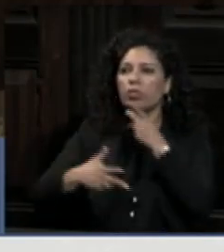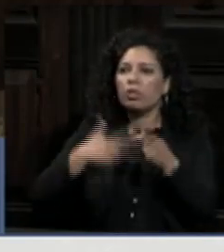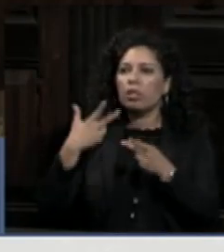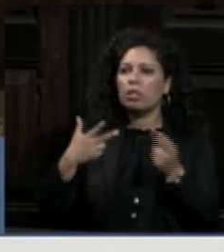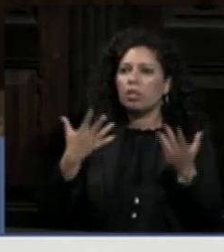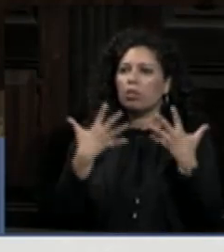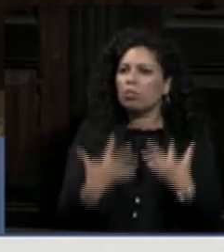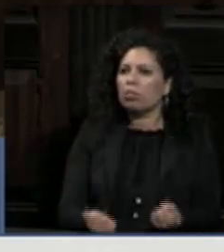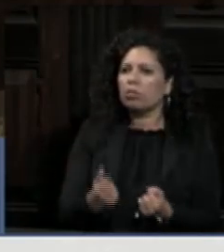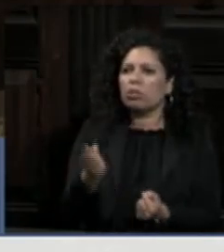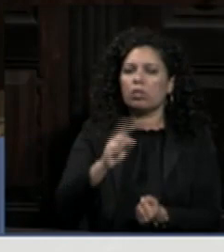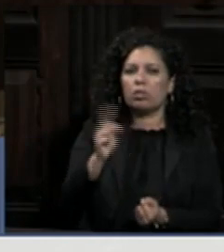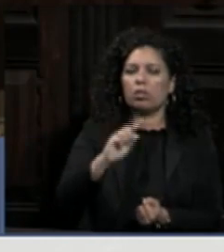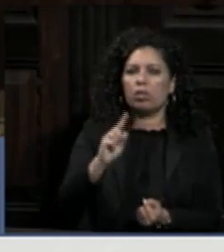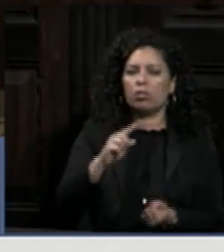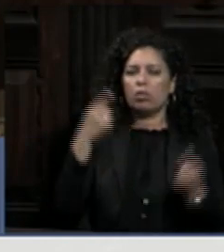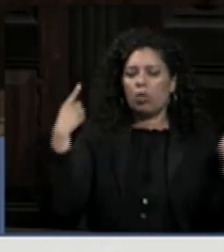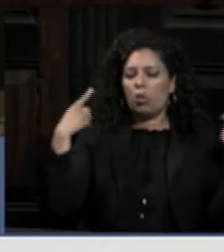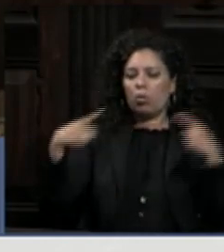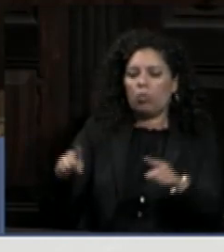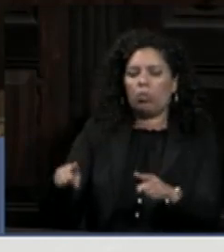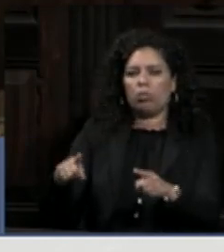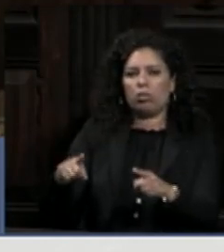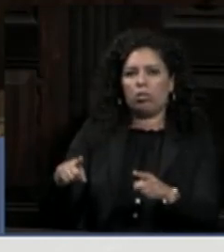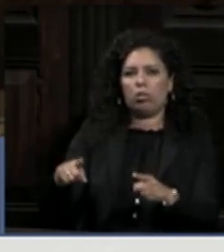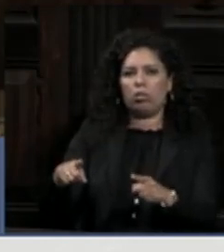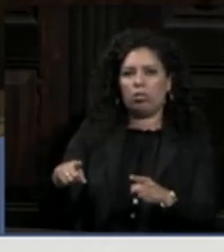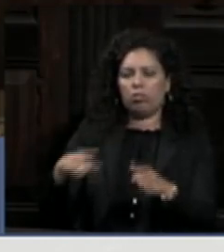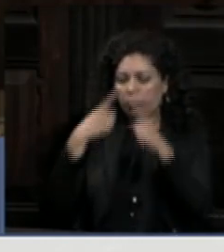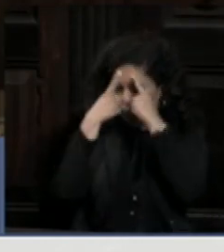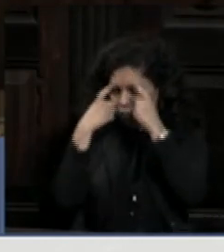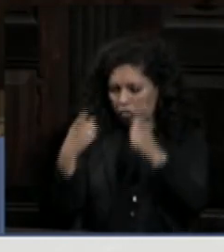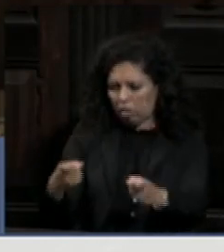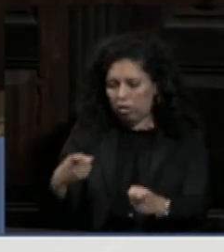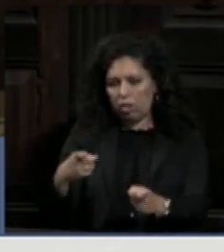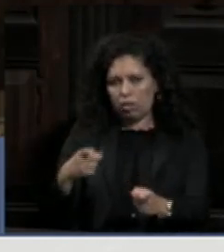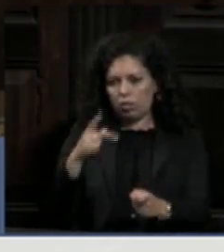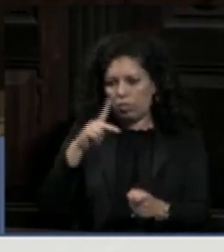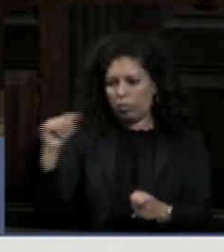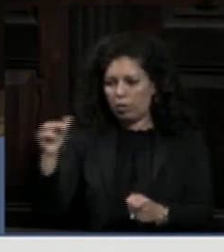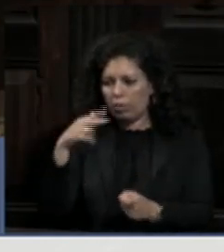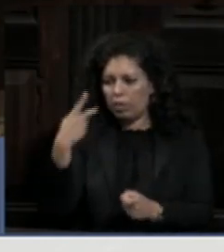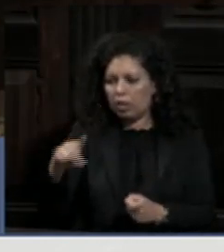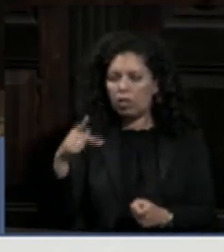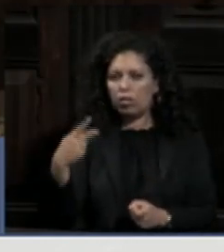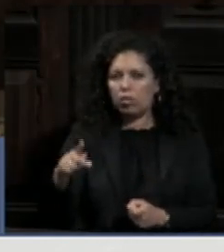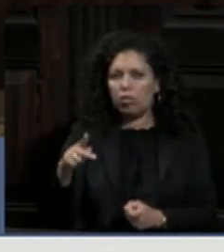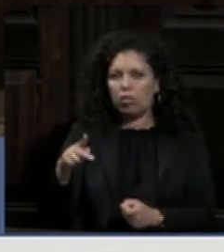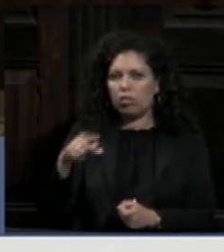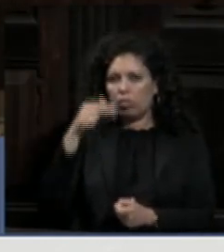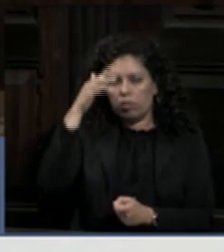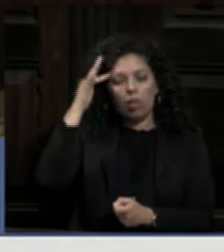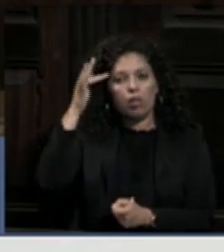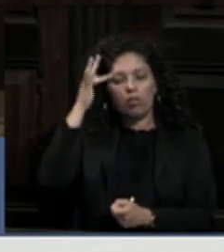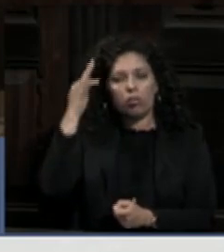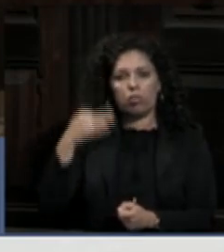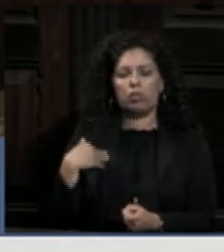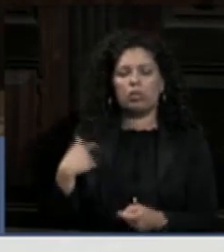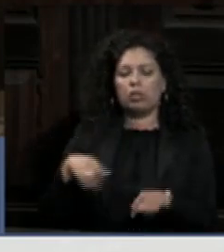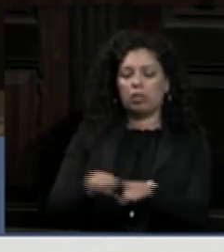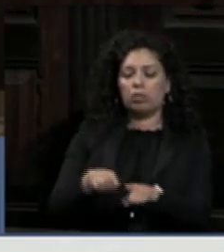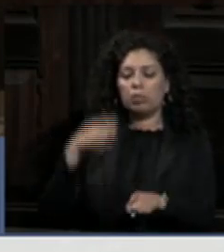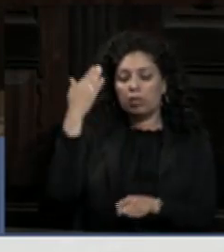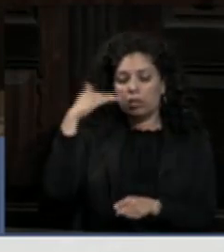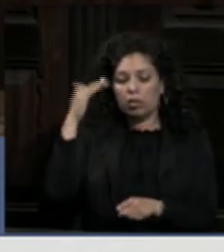a agressão sofrida pelo candidato jair bolsonaro e entendia que esse